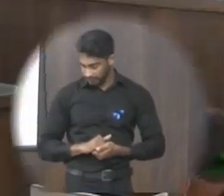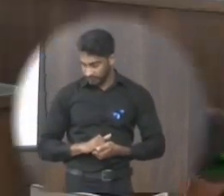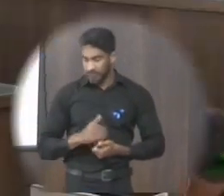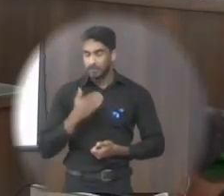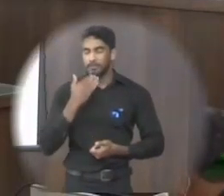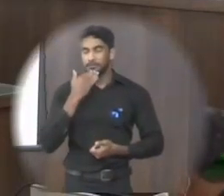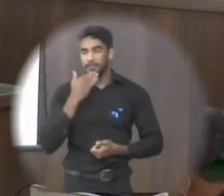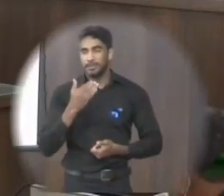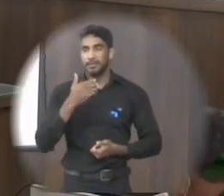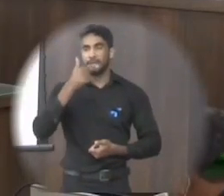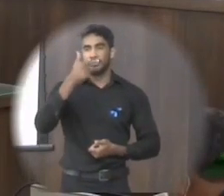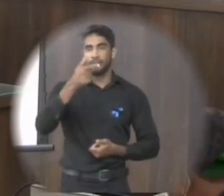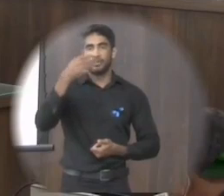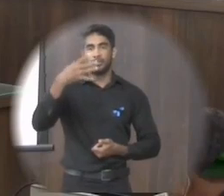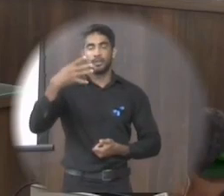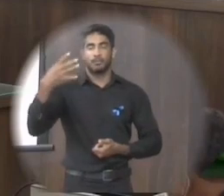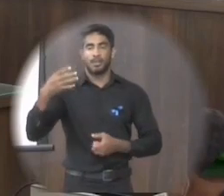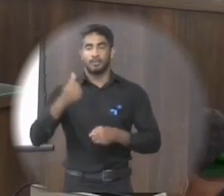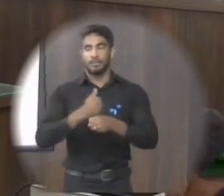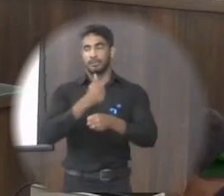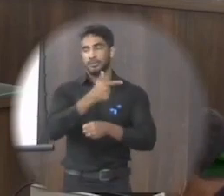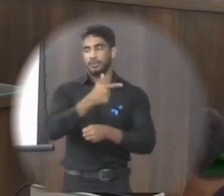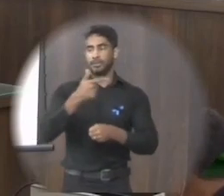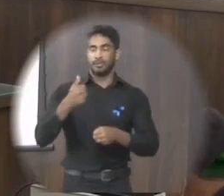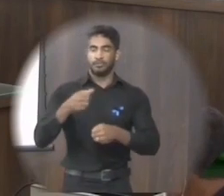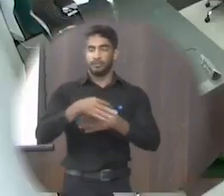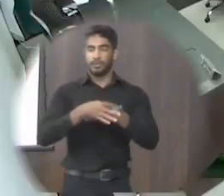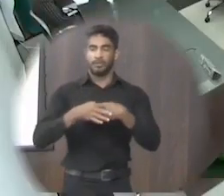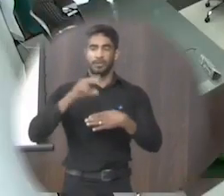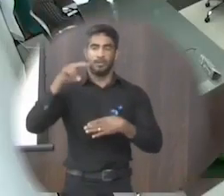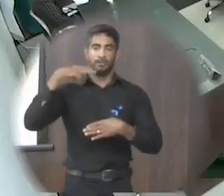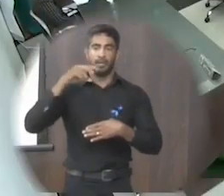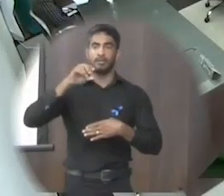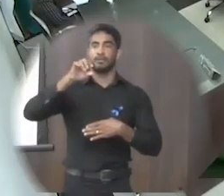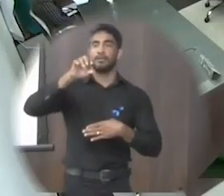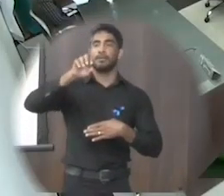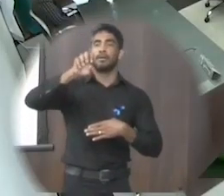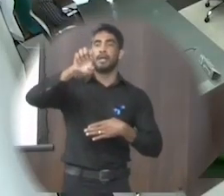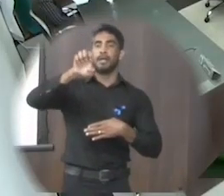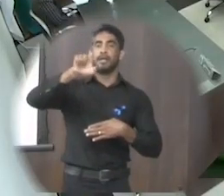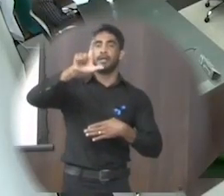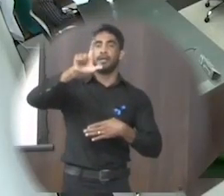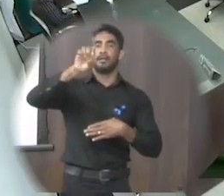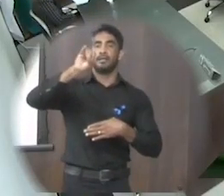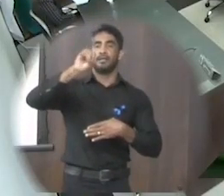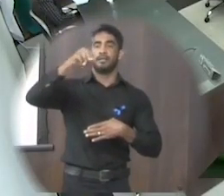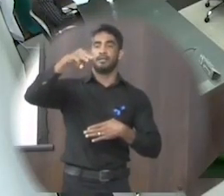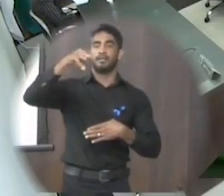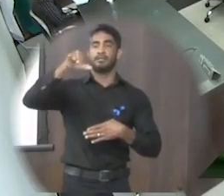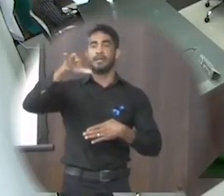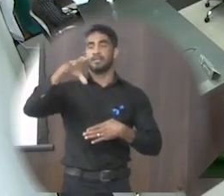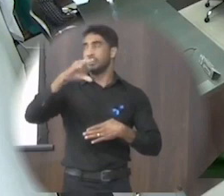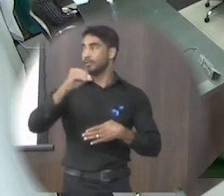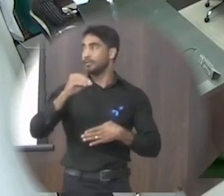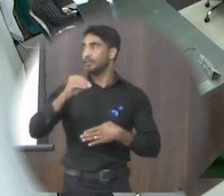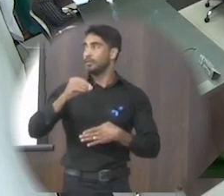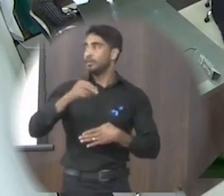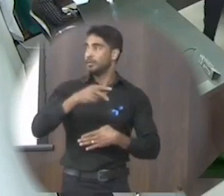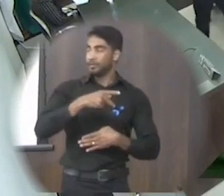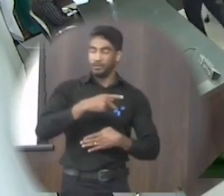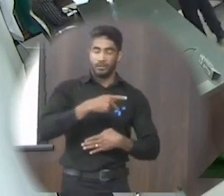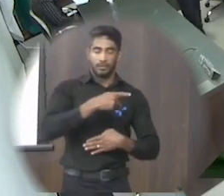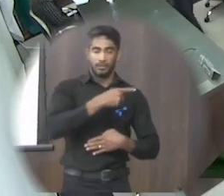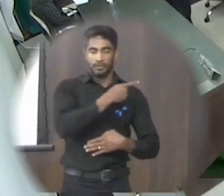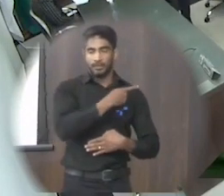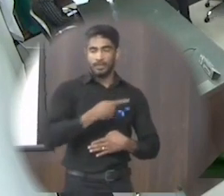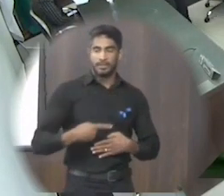Indicação necessidade 244/2021, de autoria do vereador Elismácio Borges Ferreira, Roma. Excelentíssimo senhor presidente, o